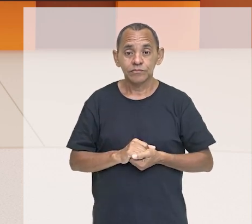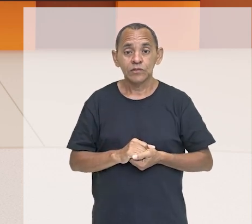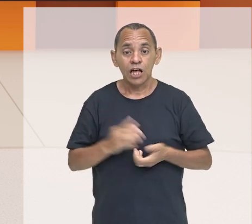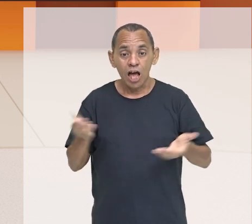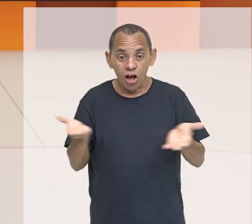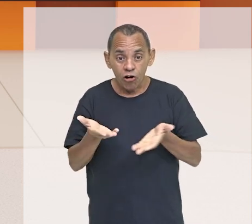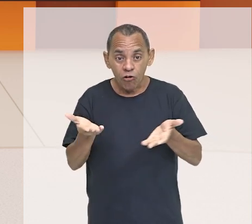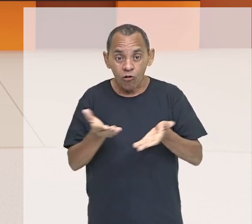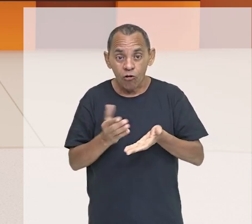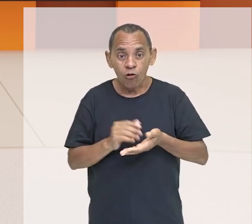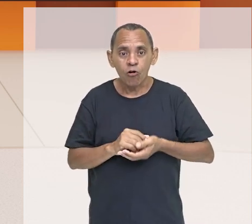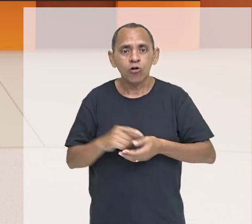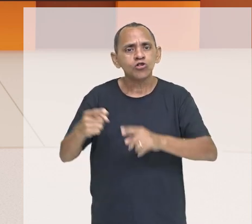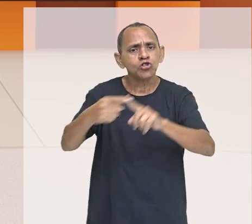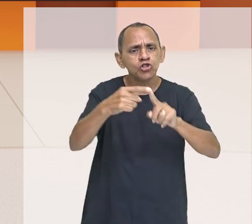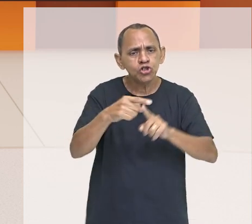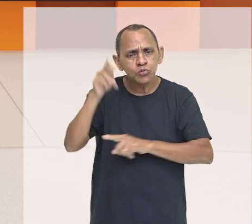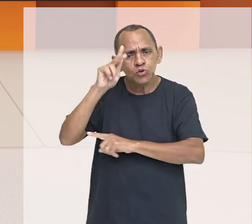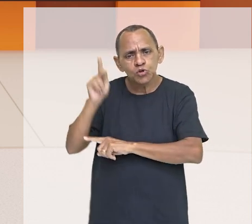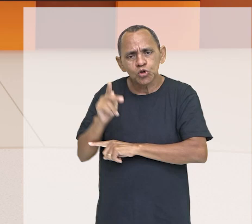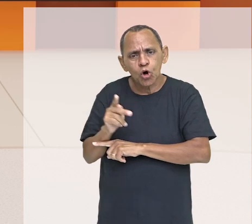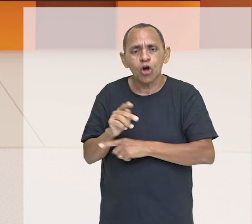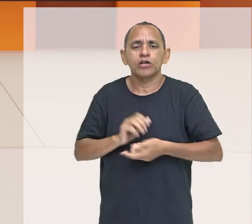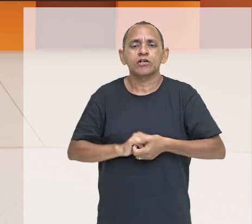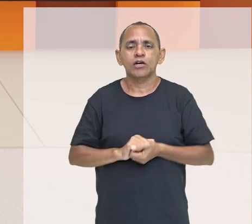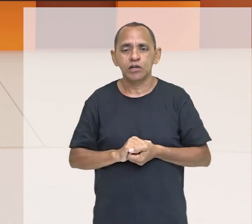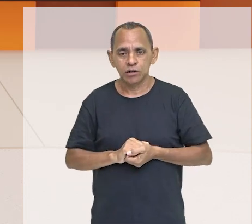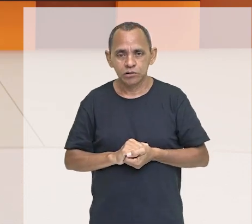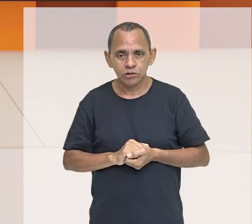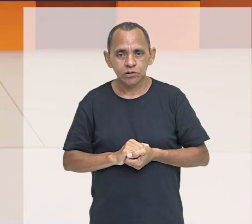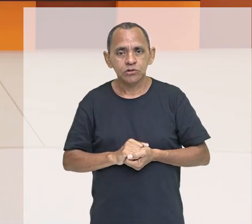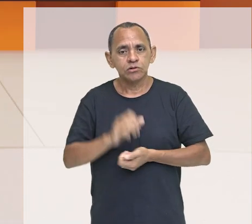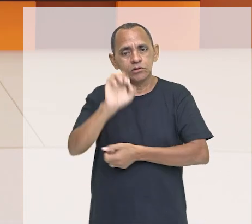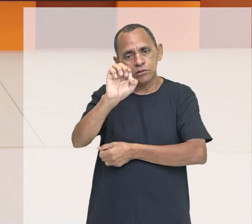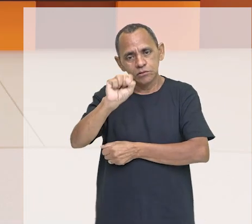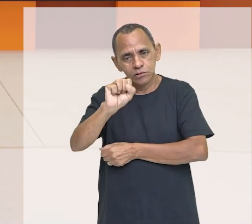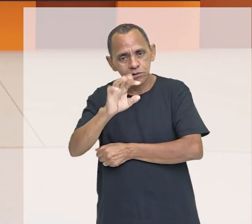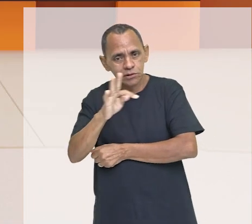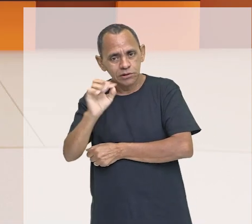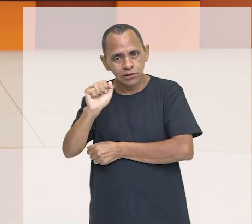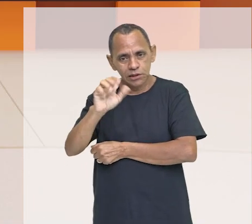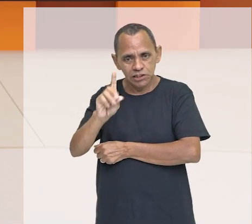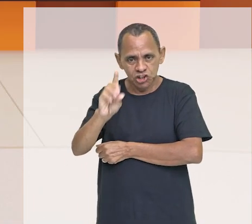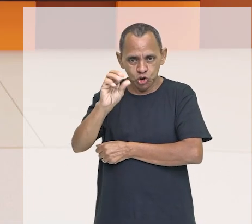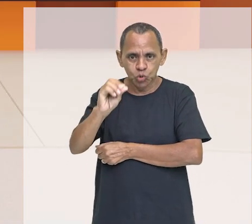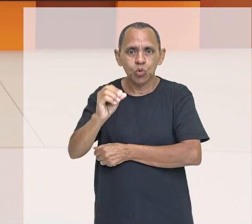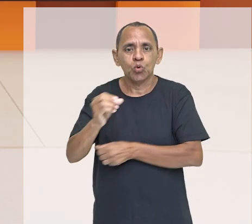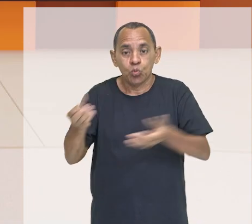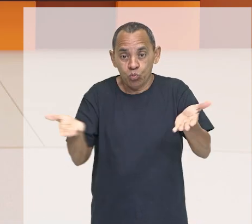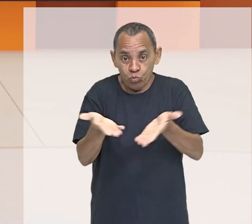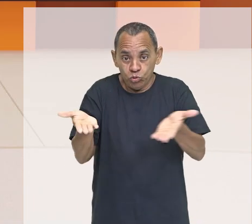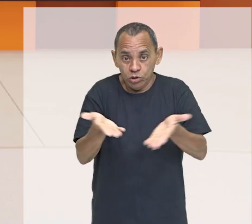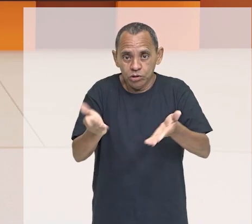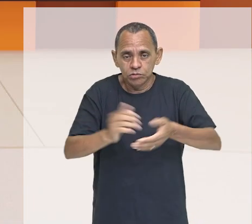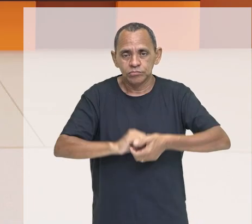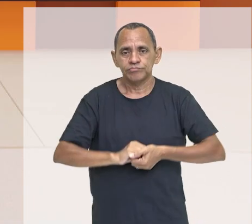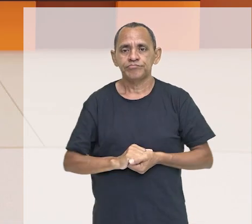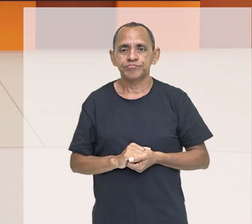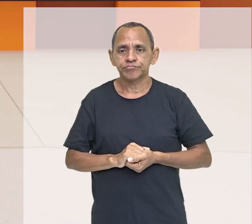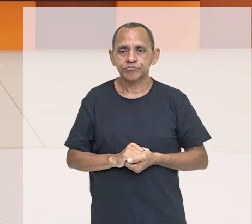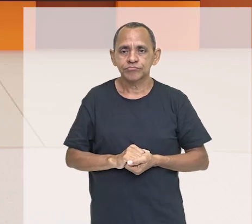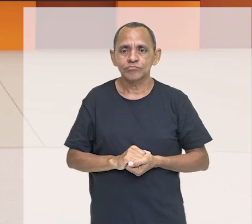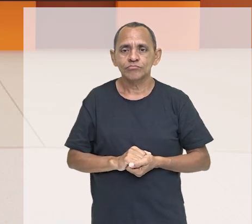tem representatividade, certo? Muito bem. E agora nós vamos ver as formas históricas do Estado moderno, tá